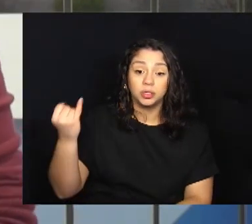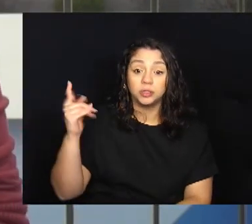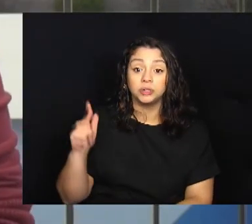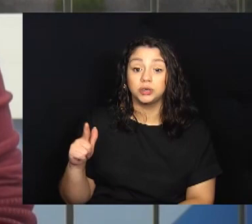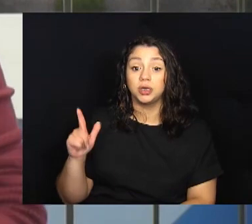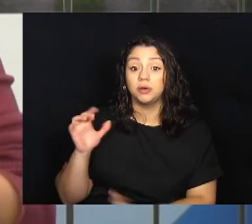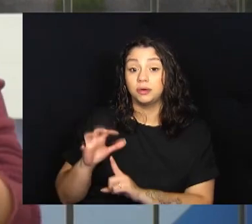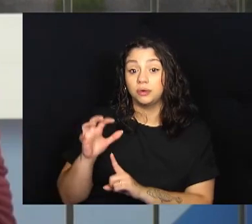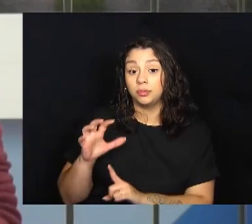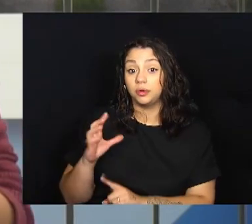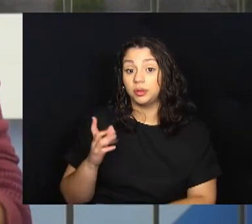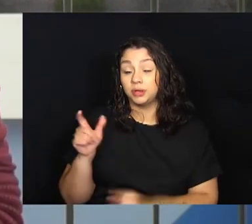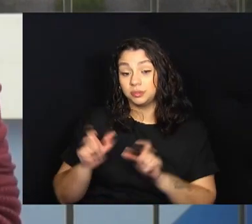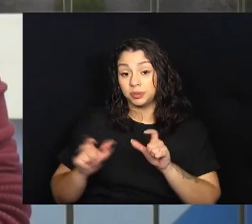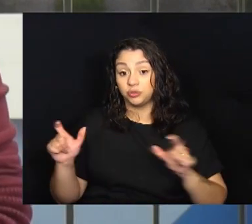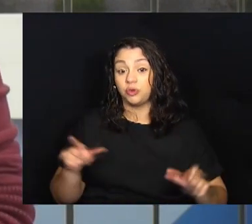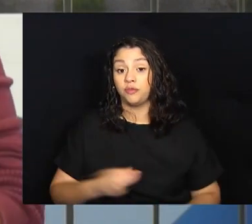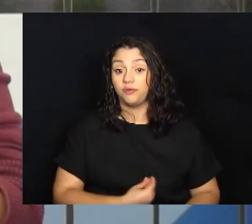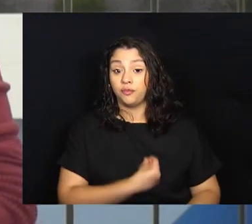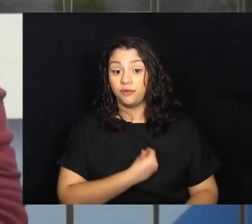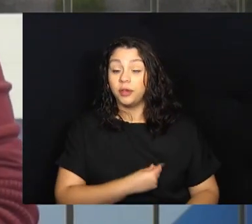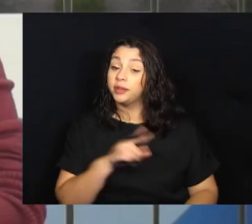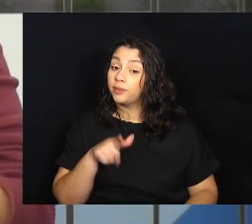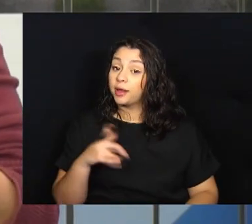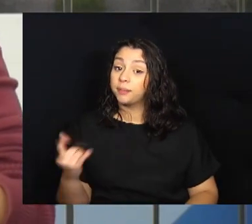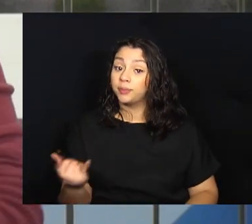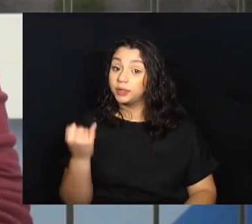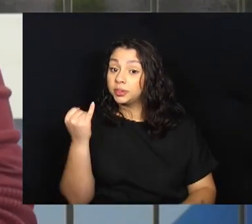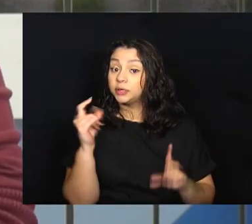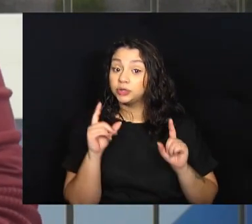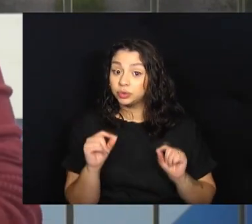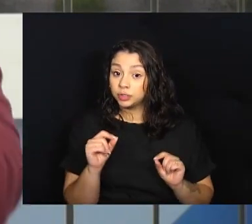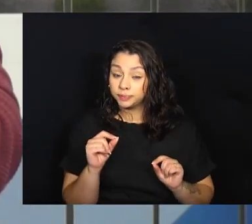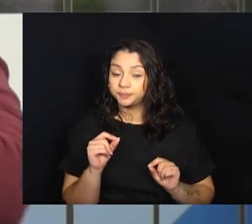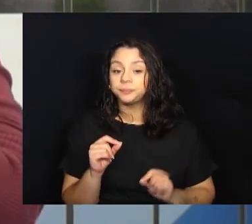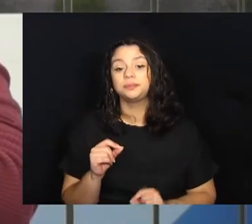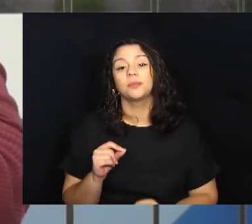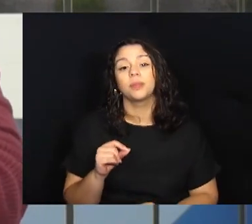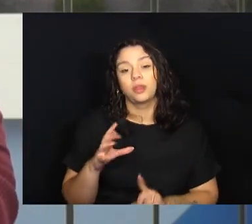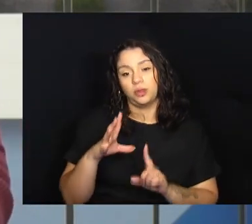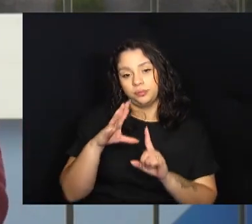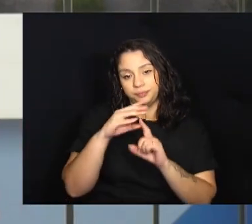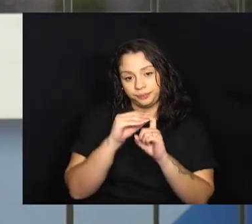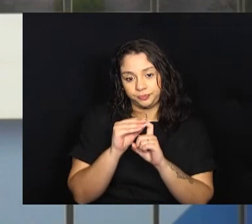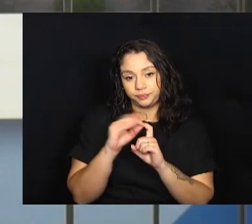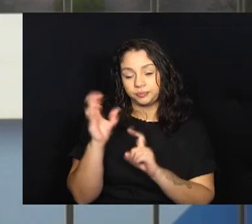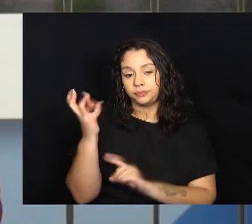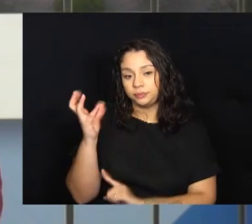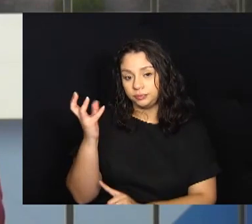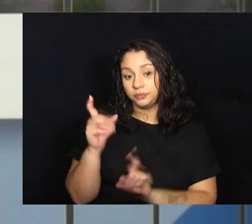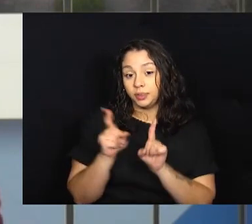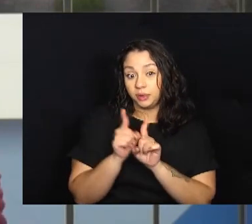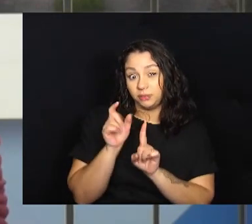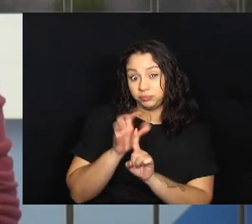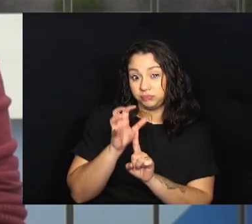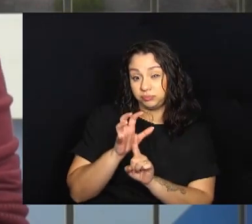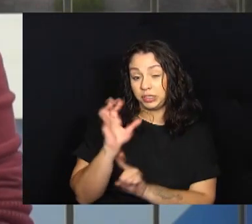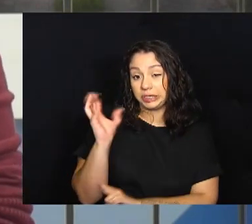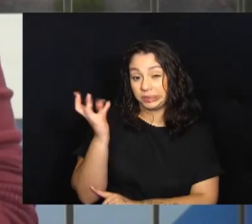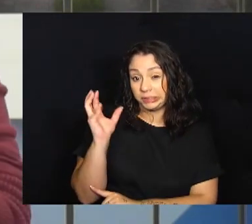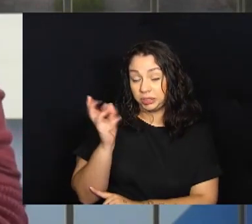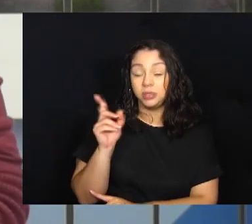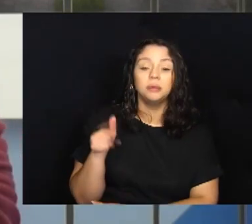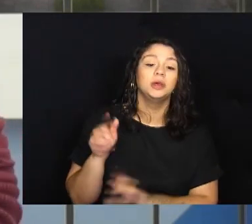das pessoas. Então, eu acho que é importante dizer que a crise climática, os efeitos dessa crise já são uma